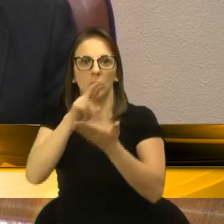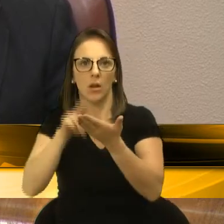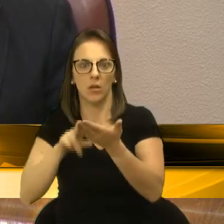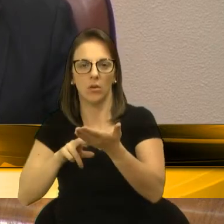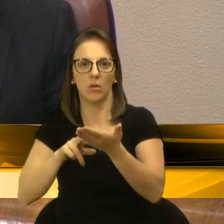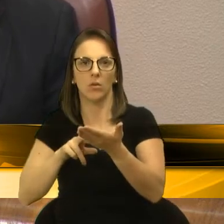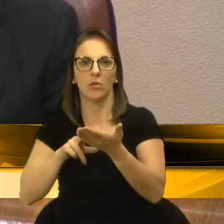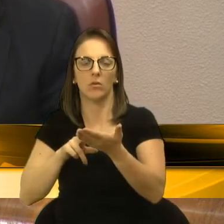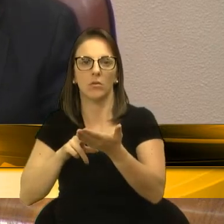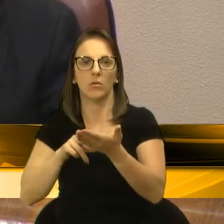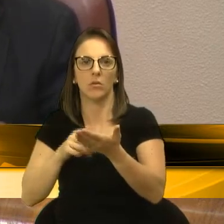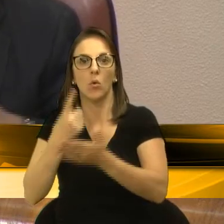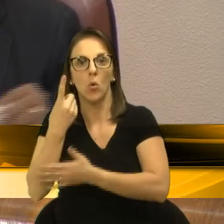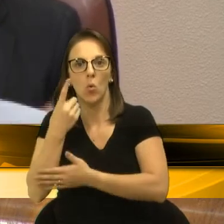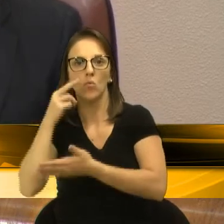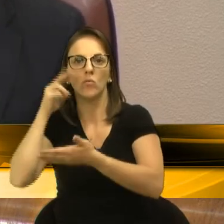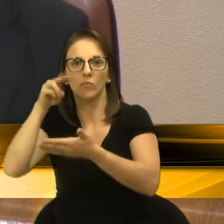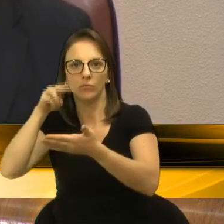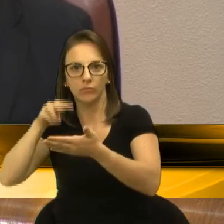um revisor.